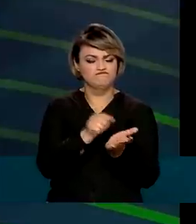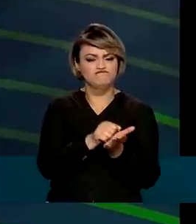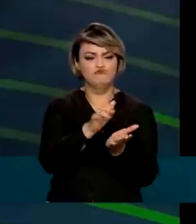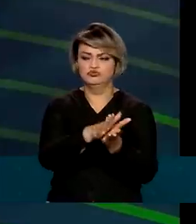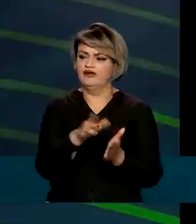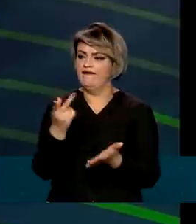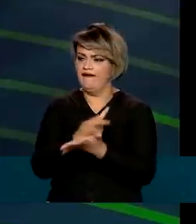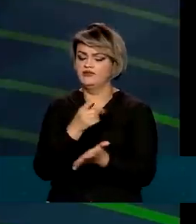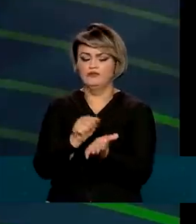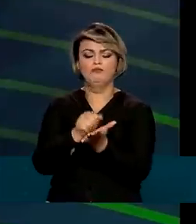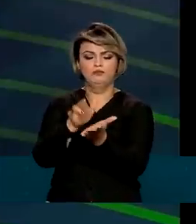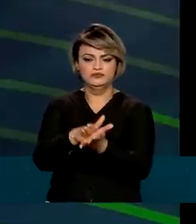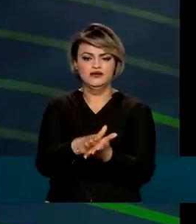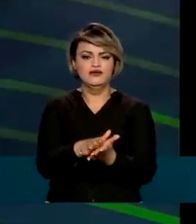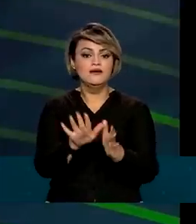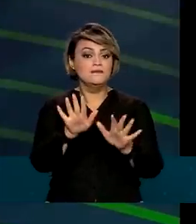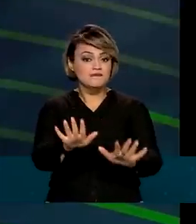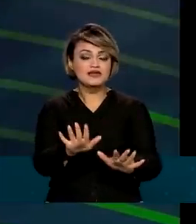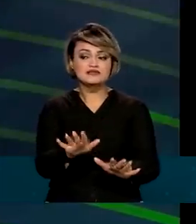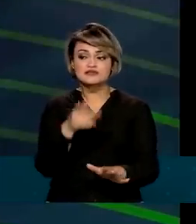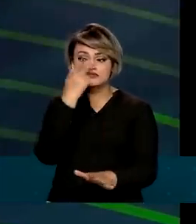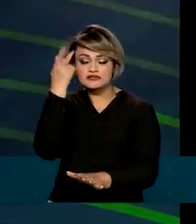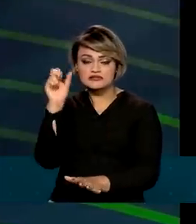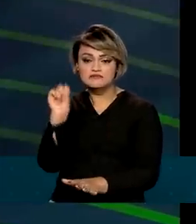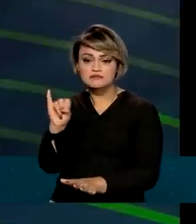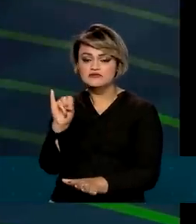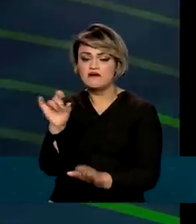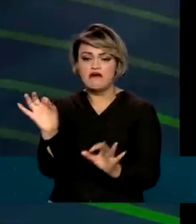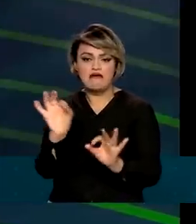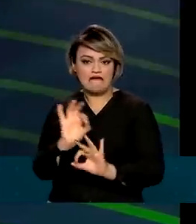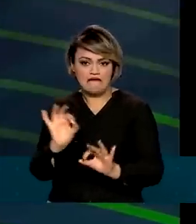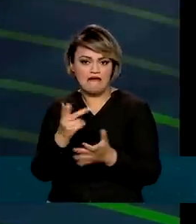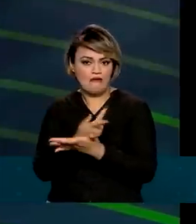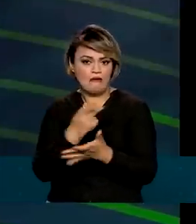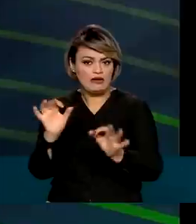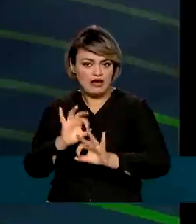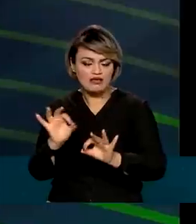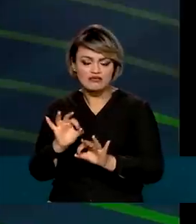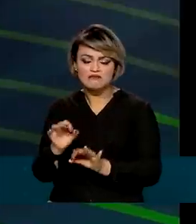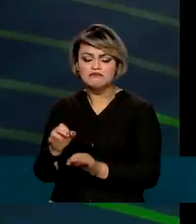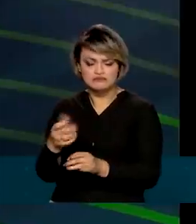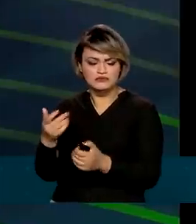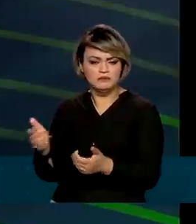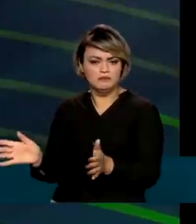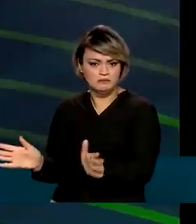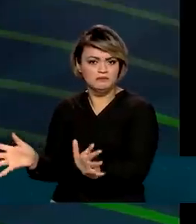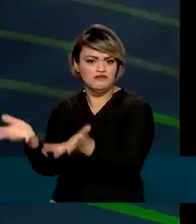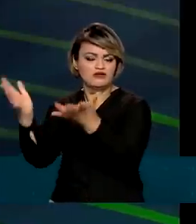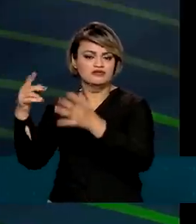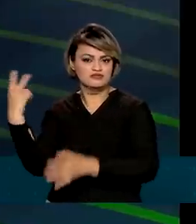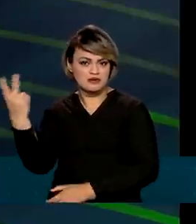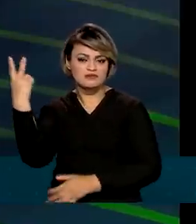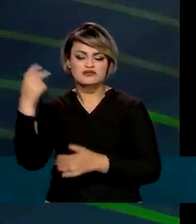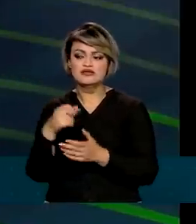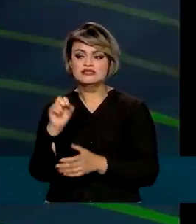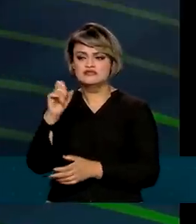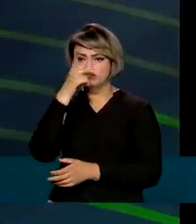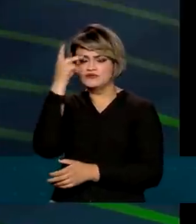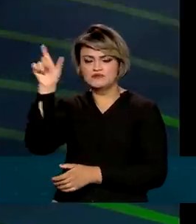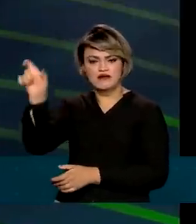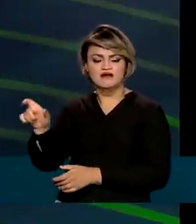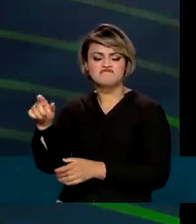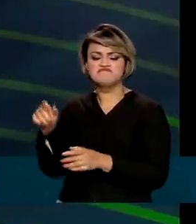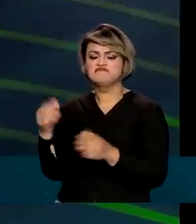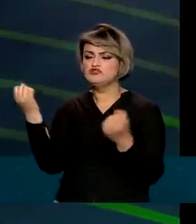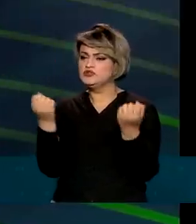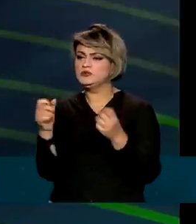se dá uma multa mas é importante a gente ter ideia do cadastro positivo com aquele cidadão que não enfrentou não